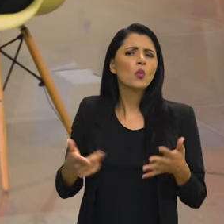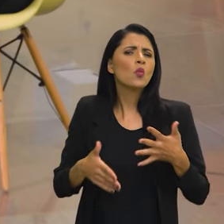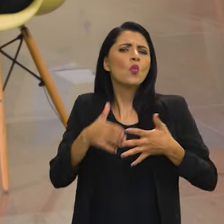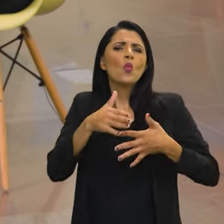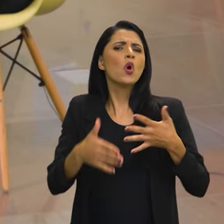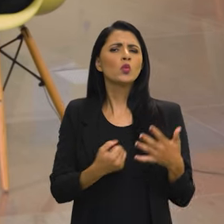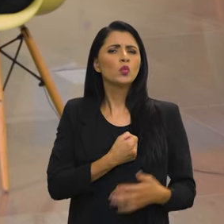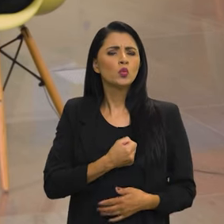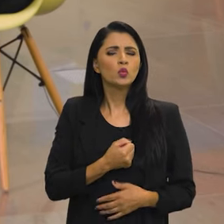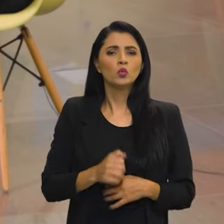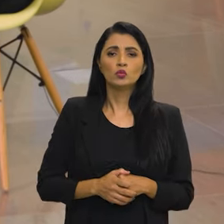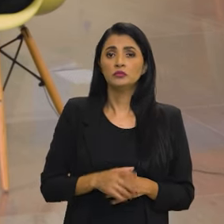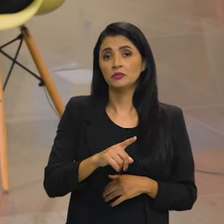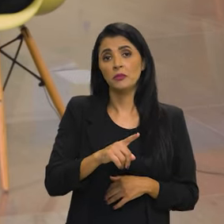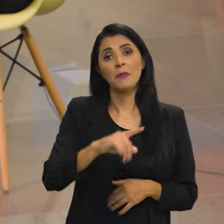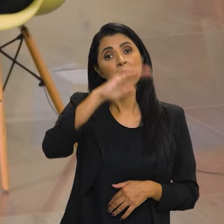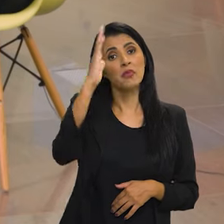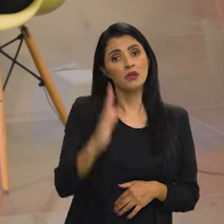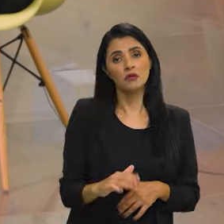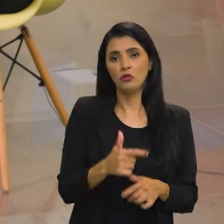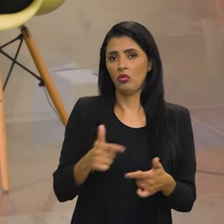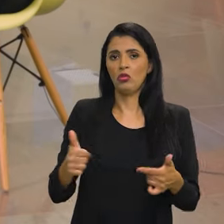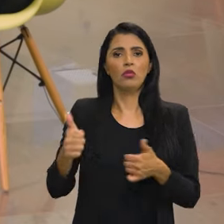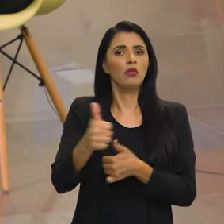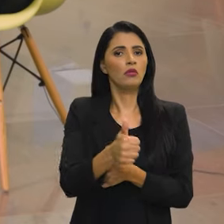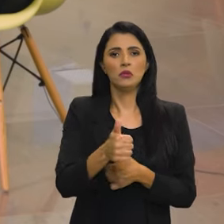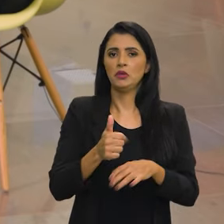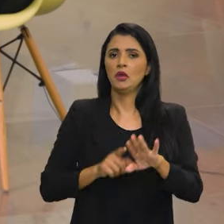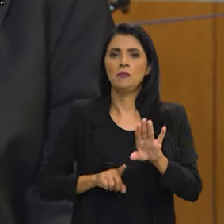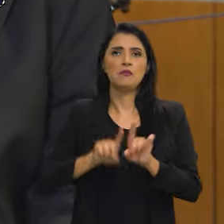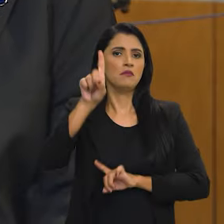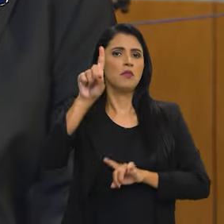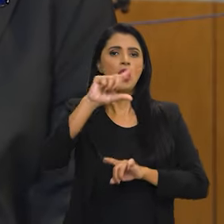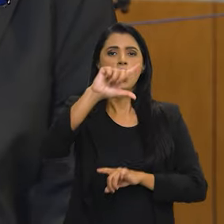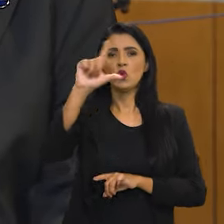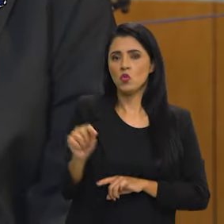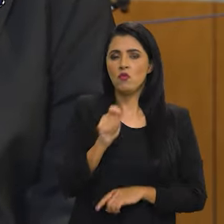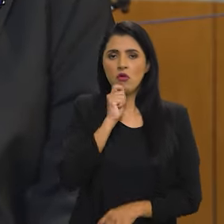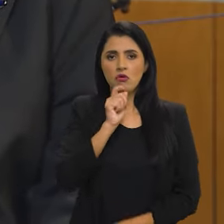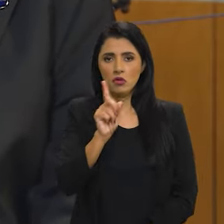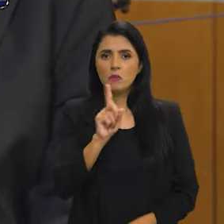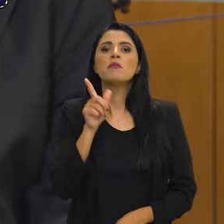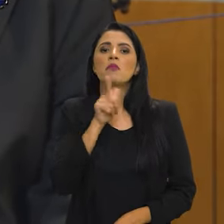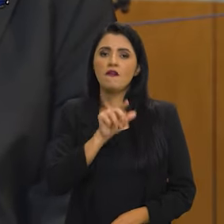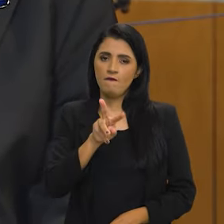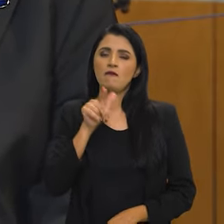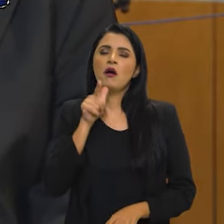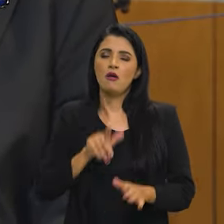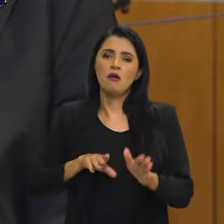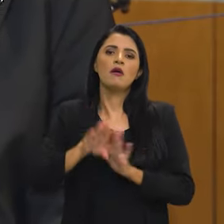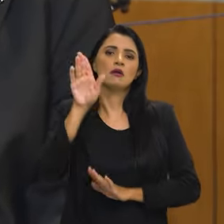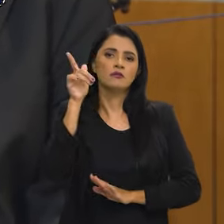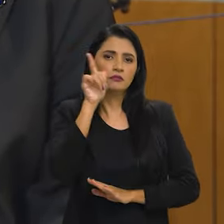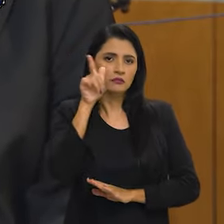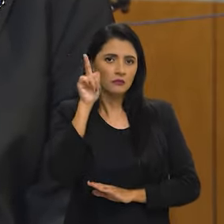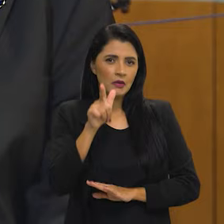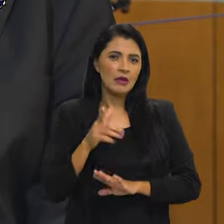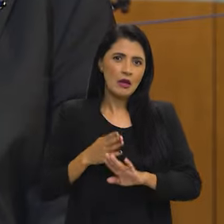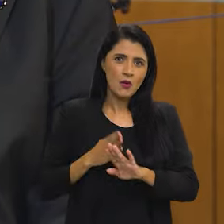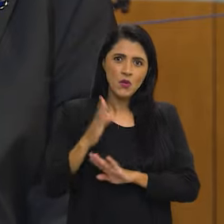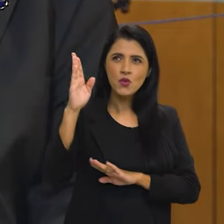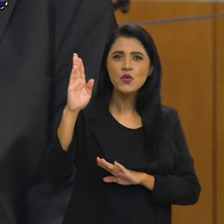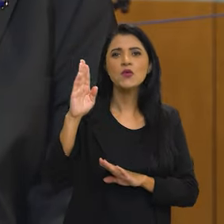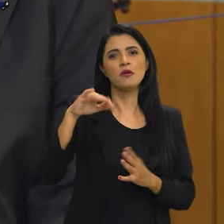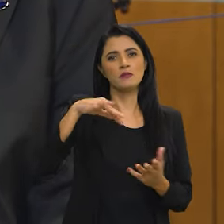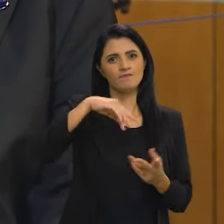Brasil não tem um protagonismo em ida à Lua ainda. Nós chegaremos lá. E viagens em espaço